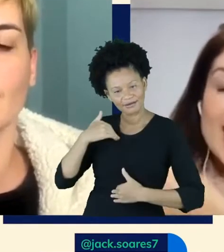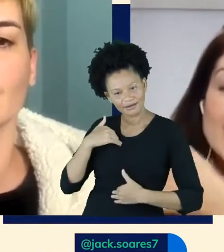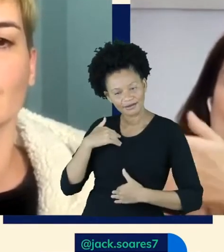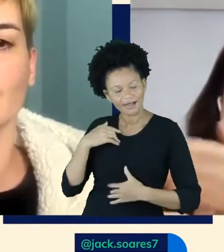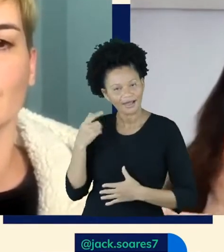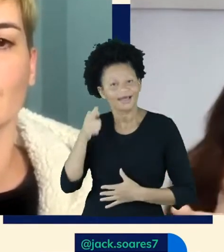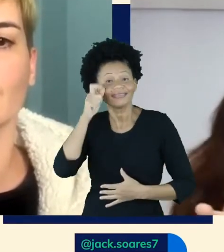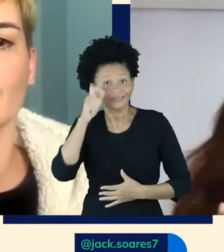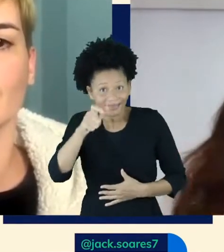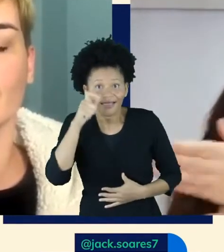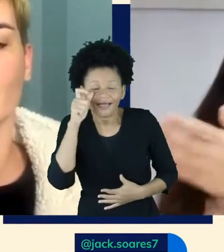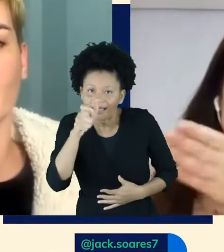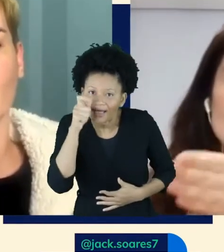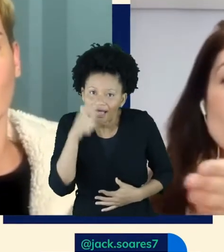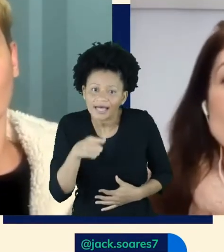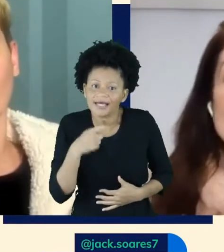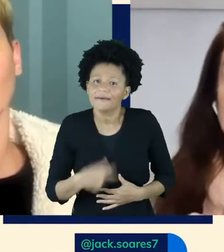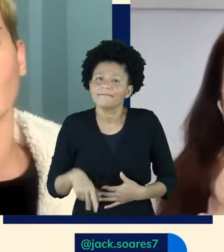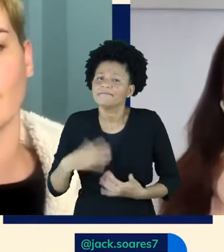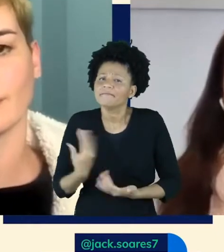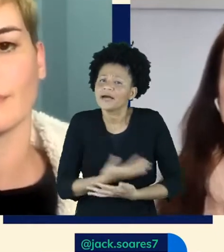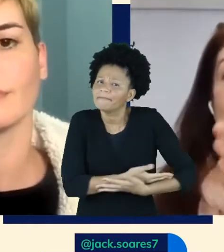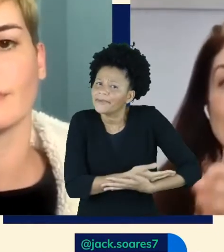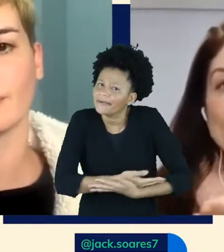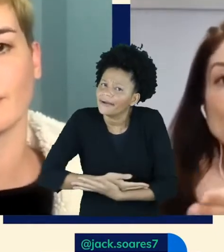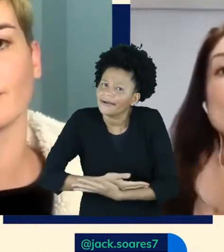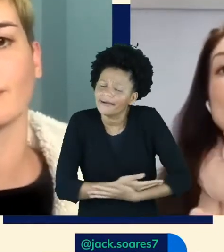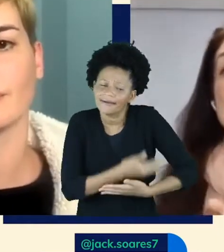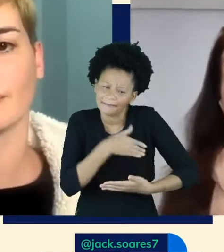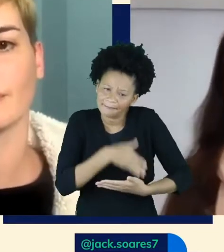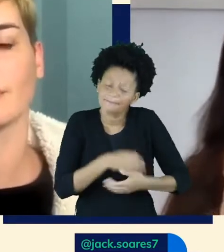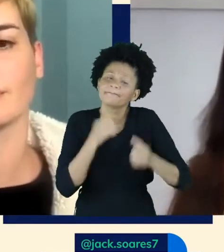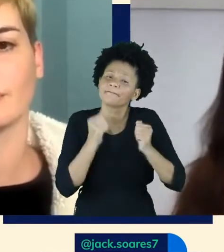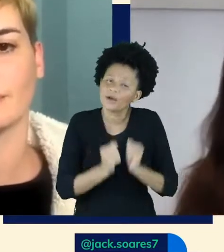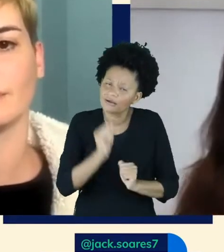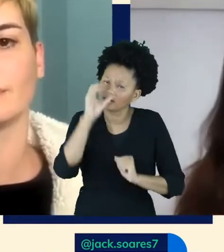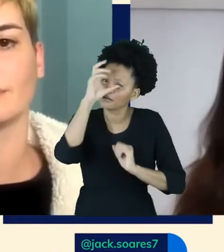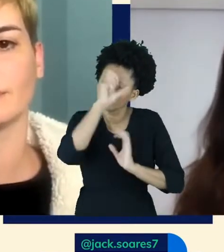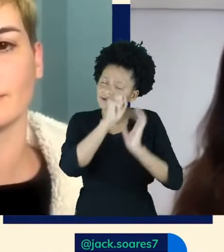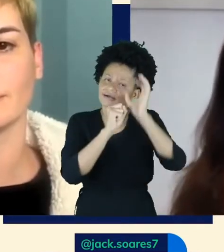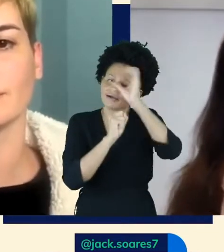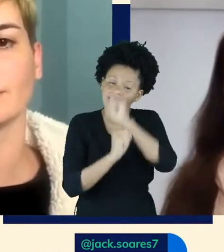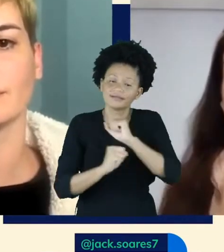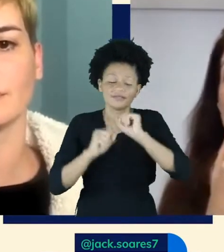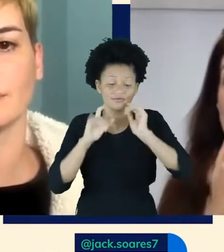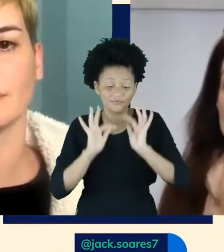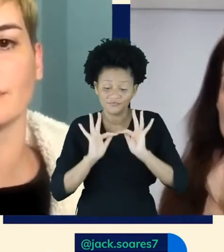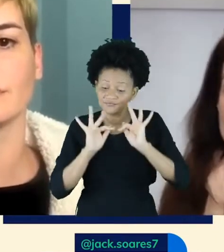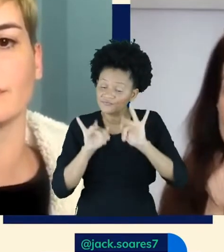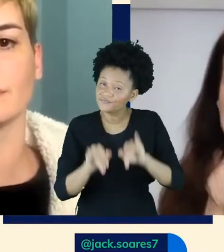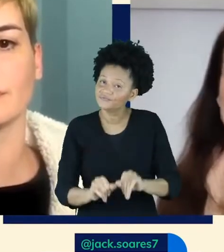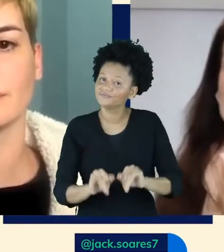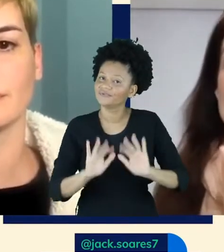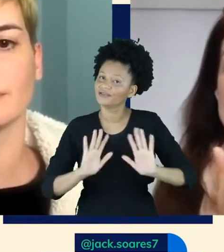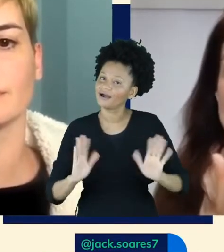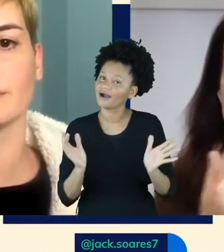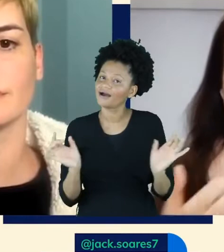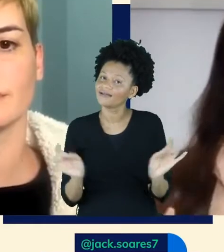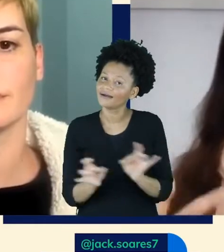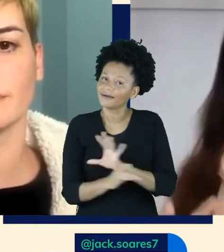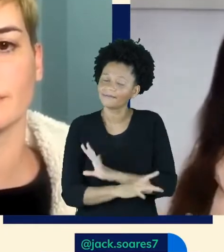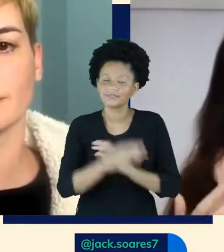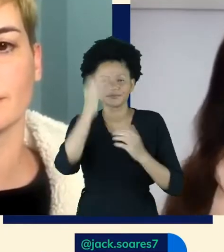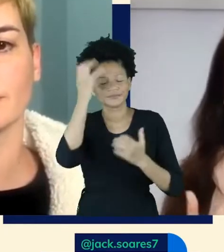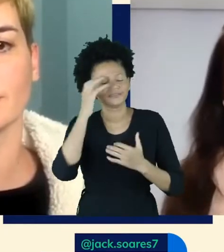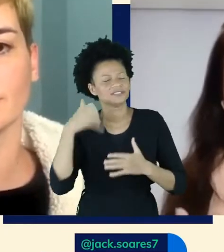porque desde bebezinha, gente, a criança pode ir aprendendo e finalizando o banho. Ali, a partir de 5, 6 anos,